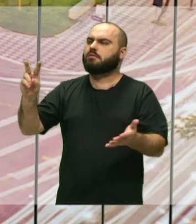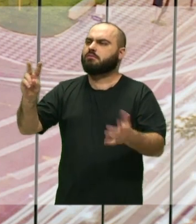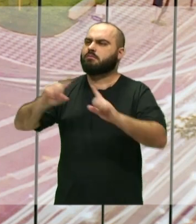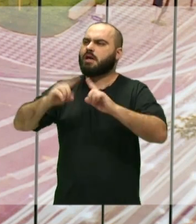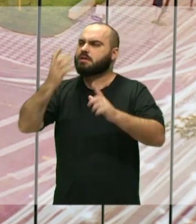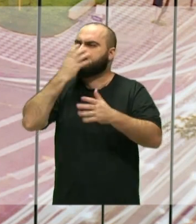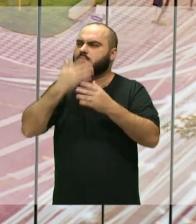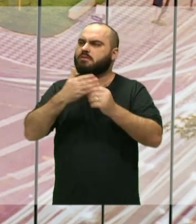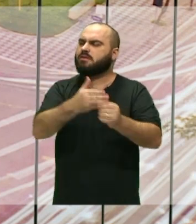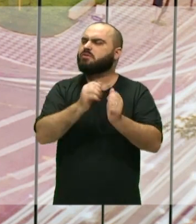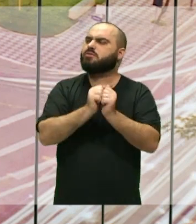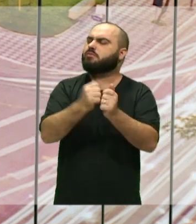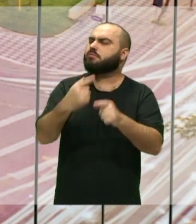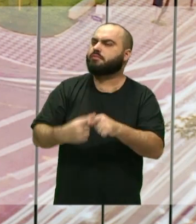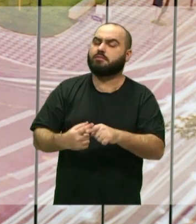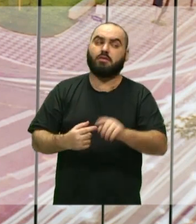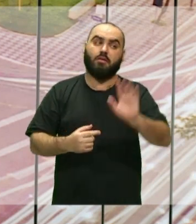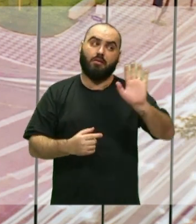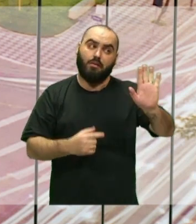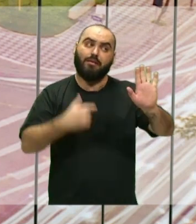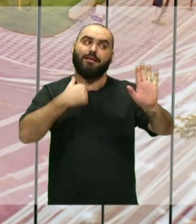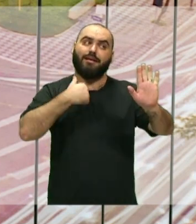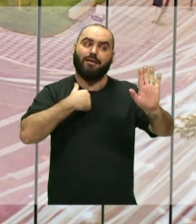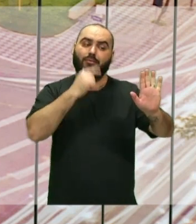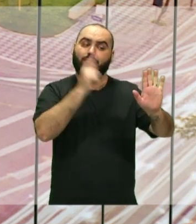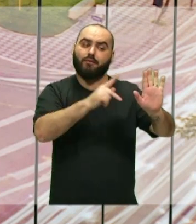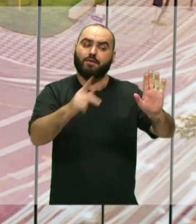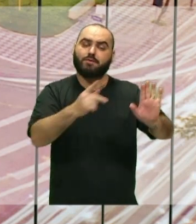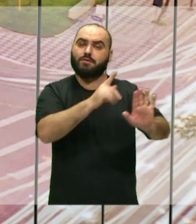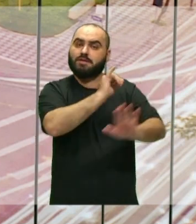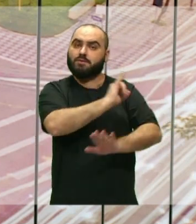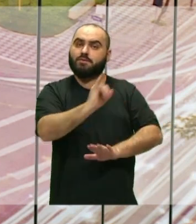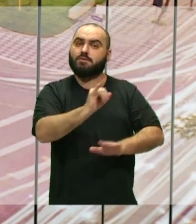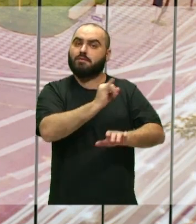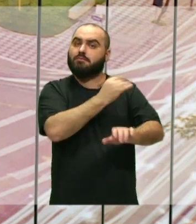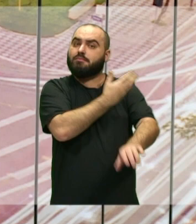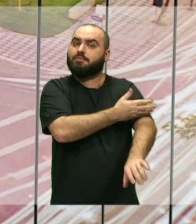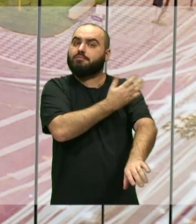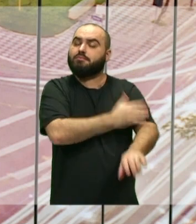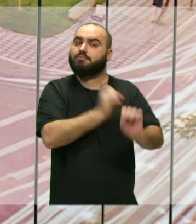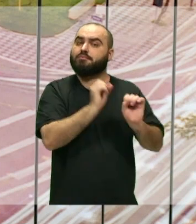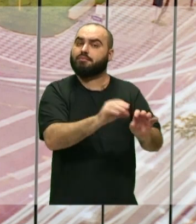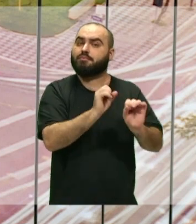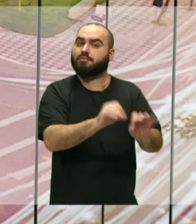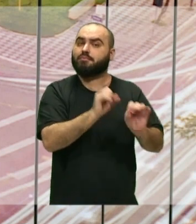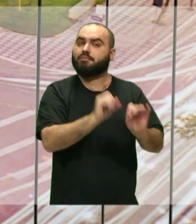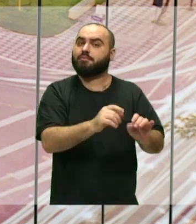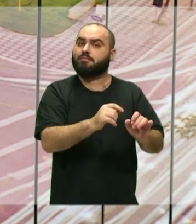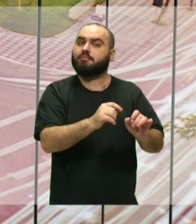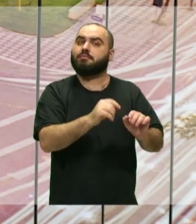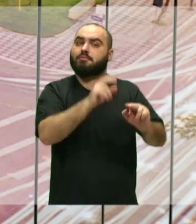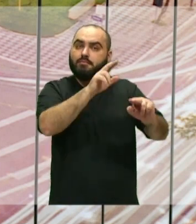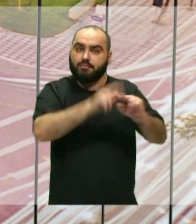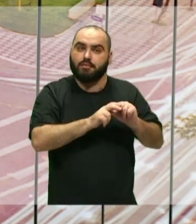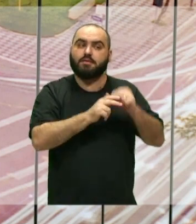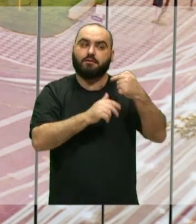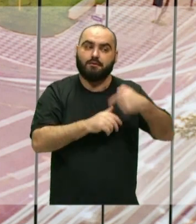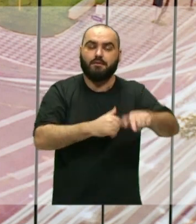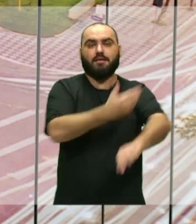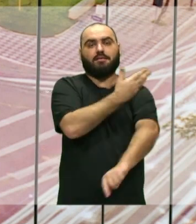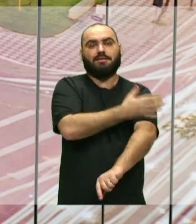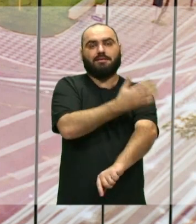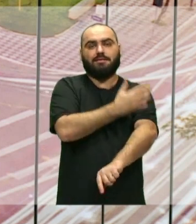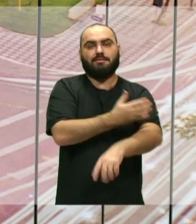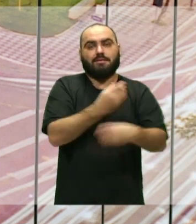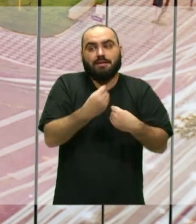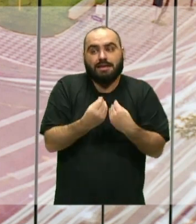bem delicada. E fala assim, eu sou treinadora. Se eu entregar um cão sem treinamento, pode acontecer um problema. Então, a gente faz esse treinamento justamente para entregar o